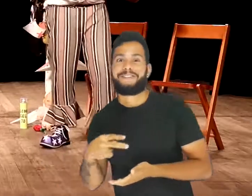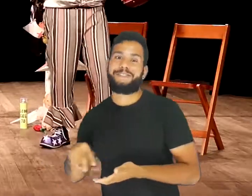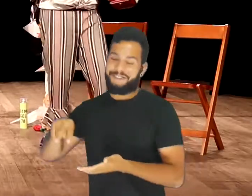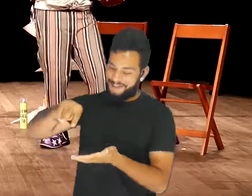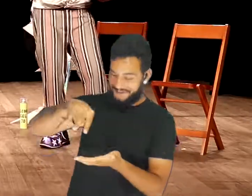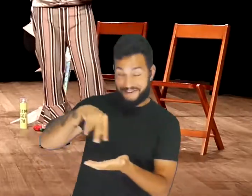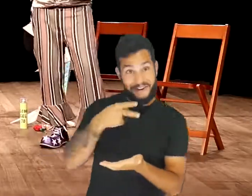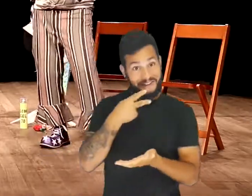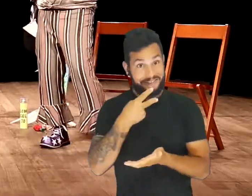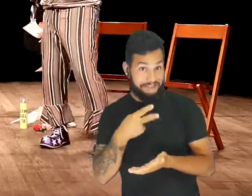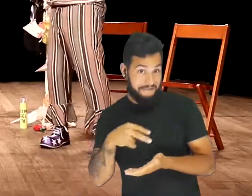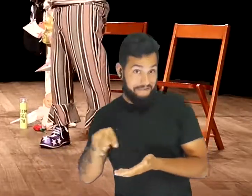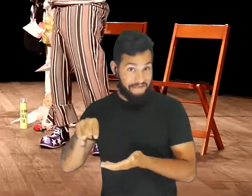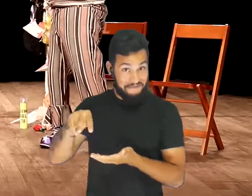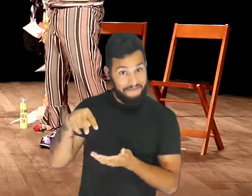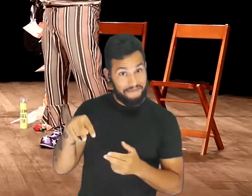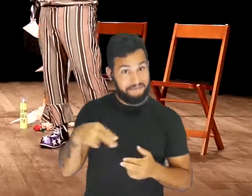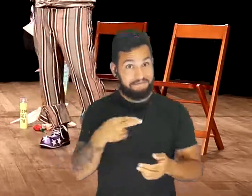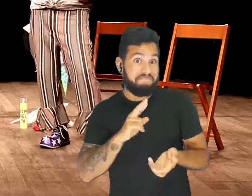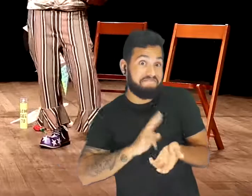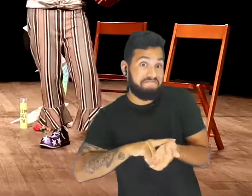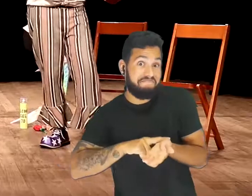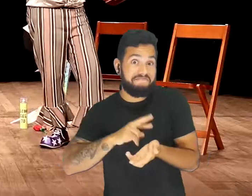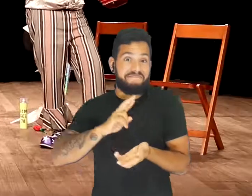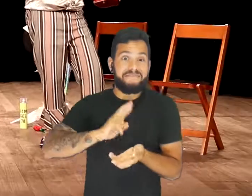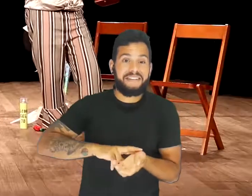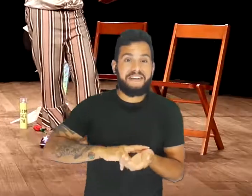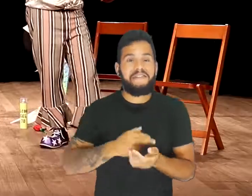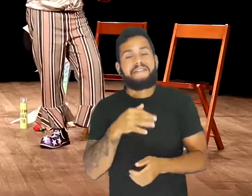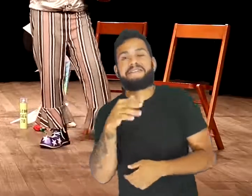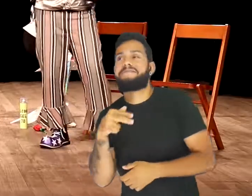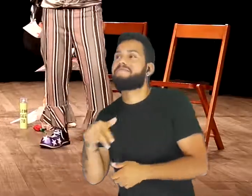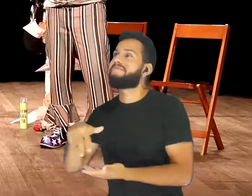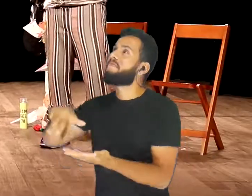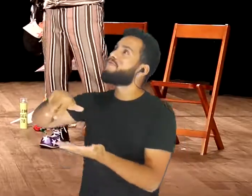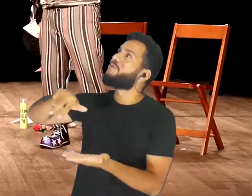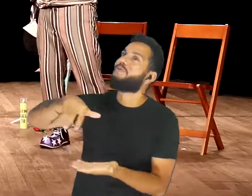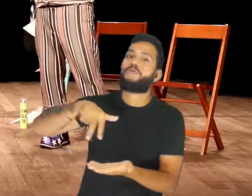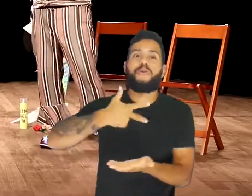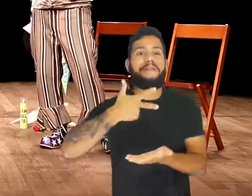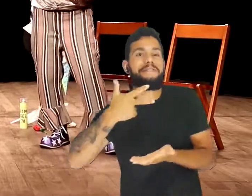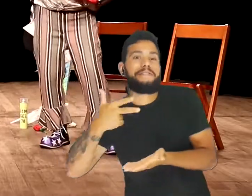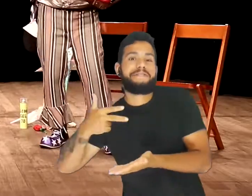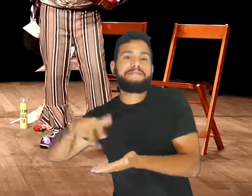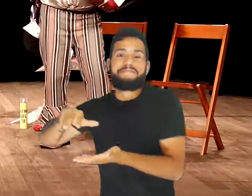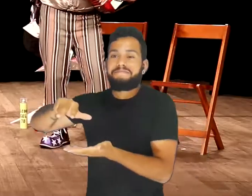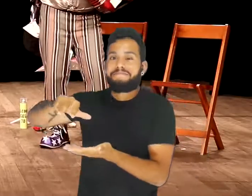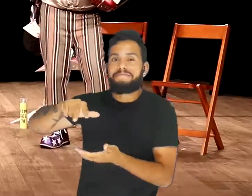ai, balança quem dança no teu coração. É a rosa que eu passo a tua